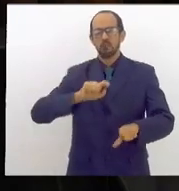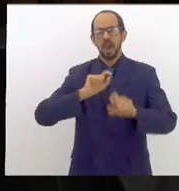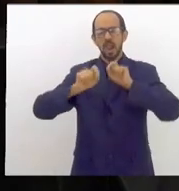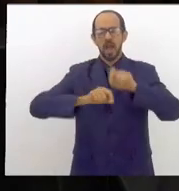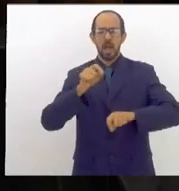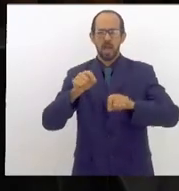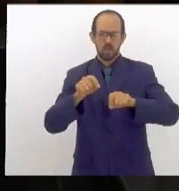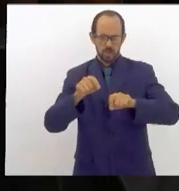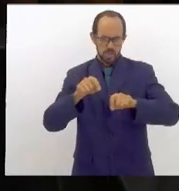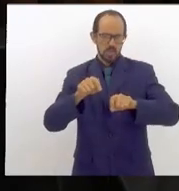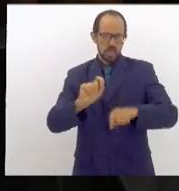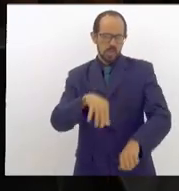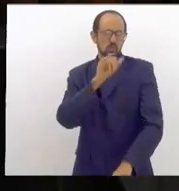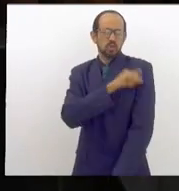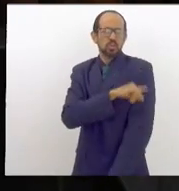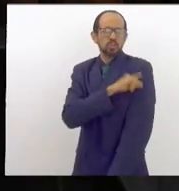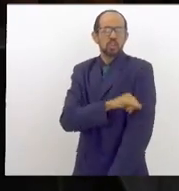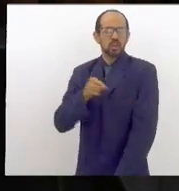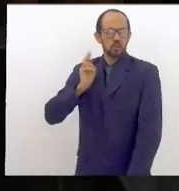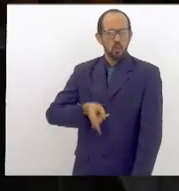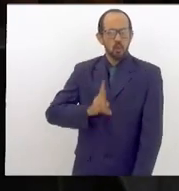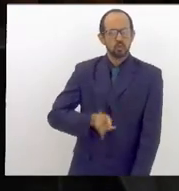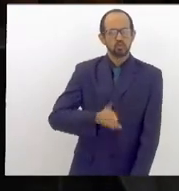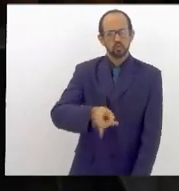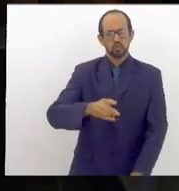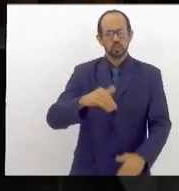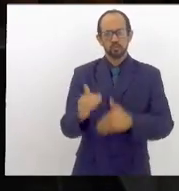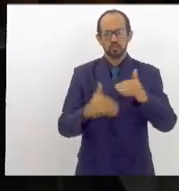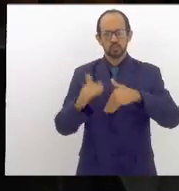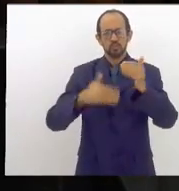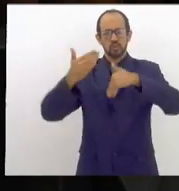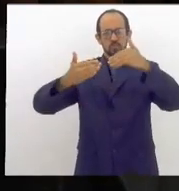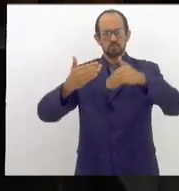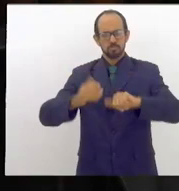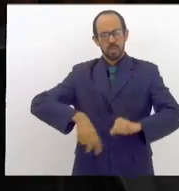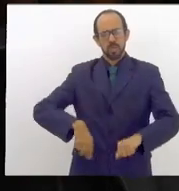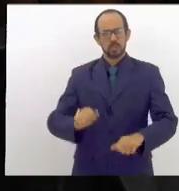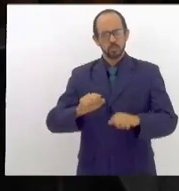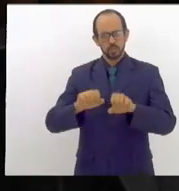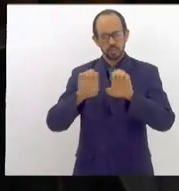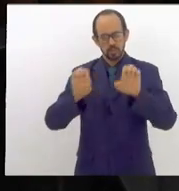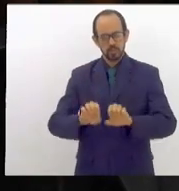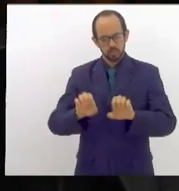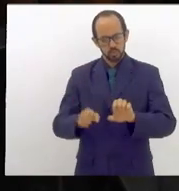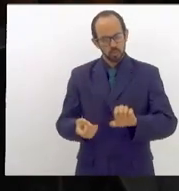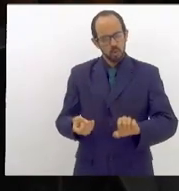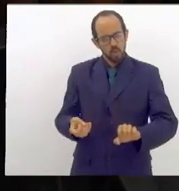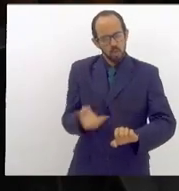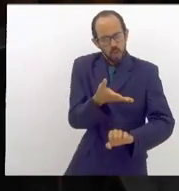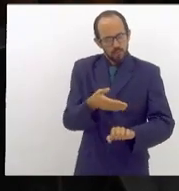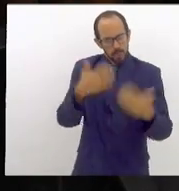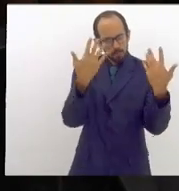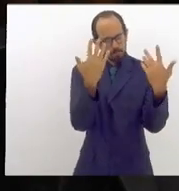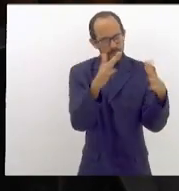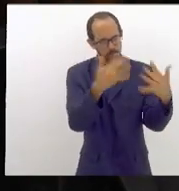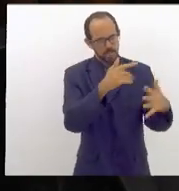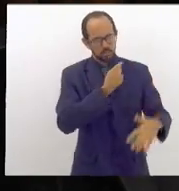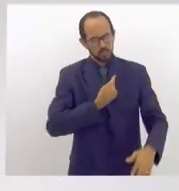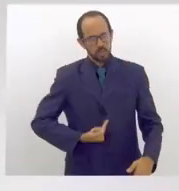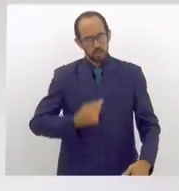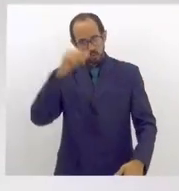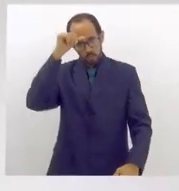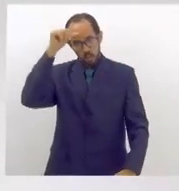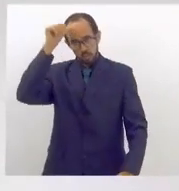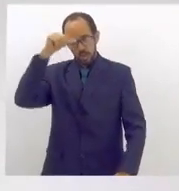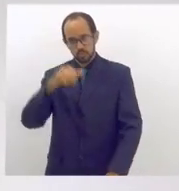o Rio de Janeiro segue em frente nos rumos do desenvolvimento e no rumo da retificação Parabéns ao Governador Cláudio Castro presidente